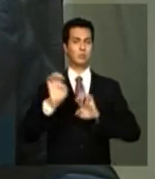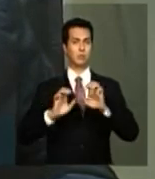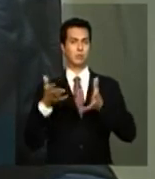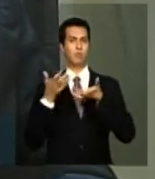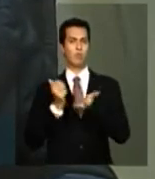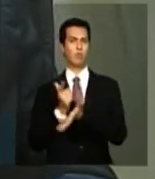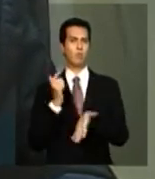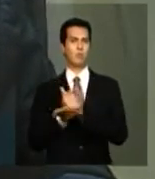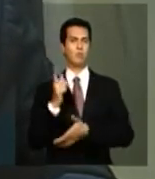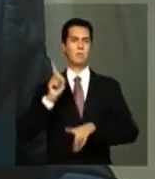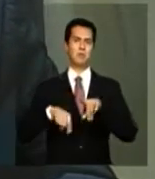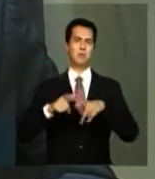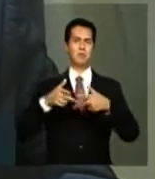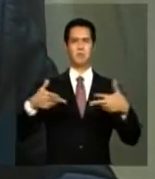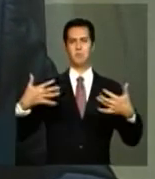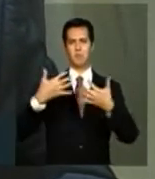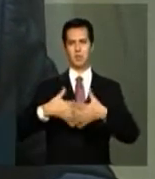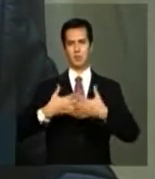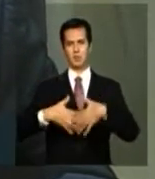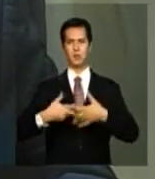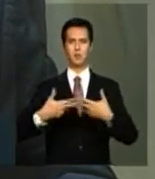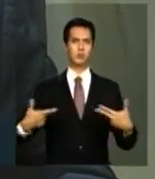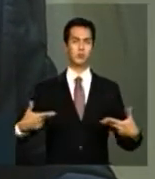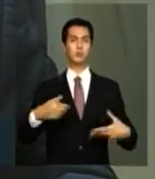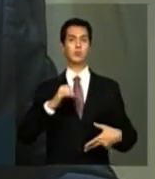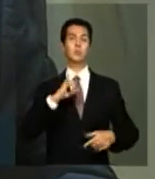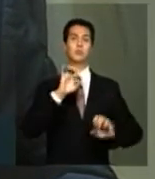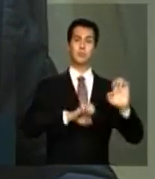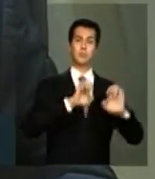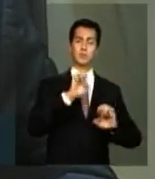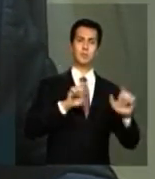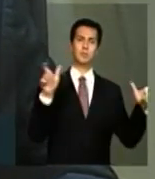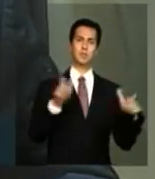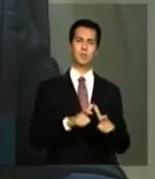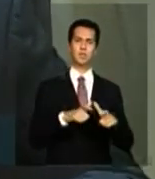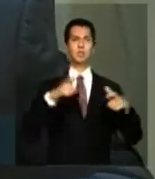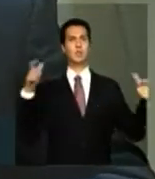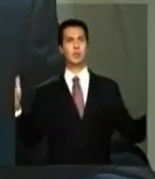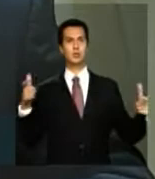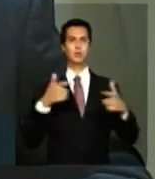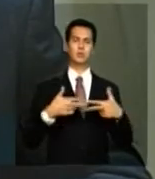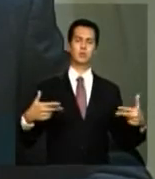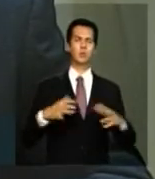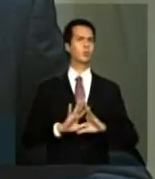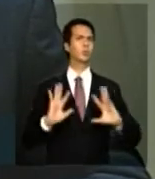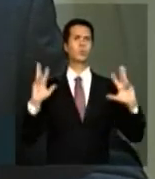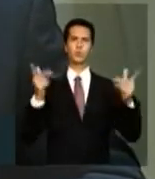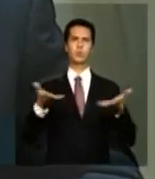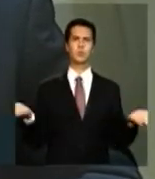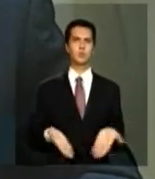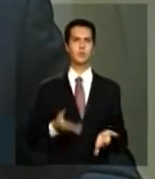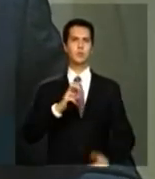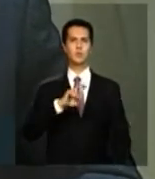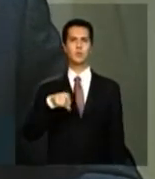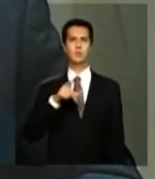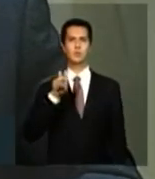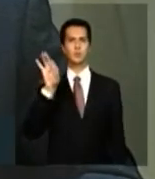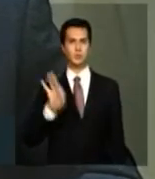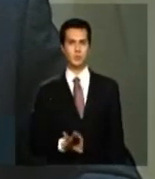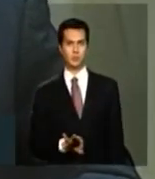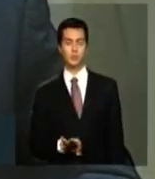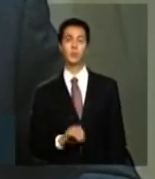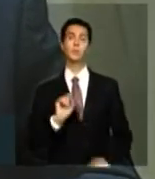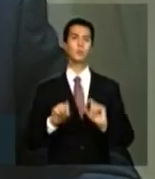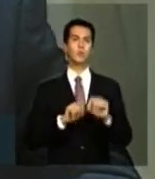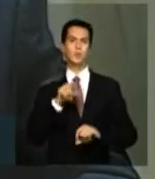equipamentos ou seja para todo mundo pequena grande todas as empresas 5,5 Por que significa praticamente